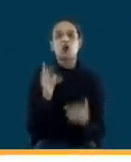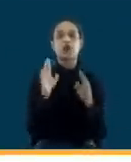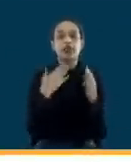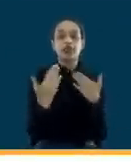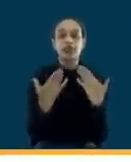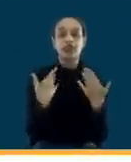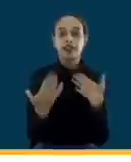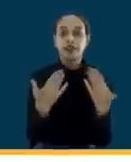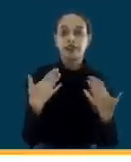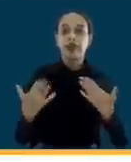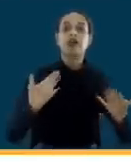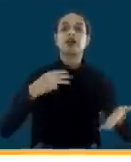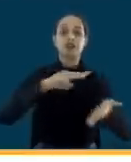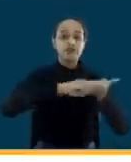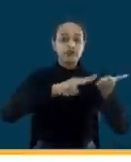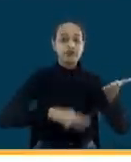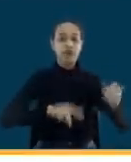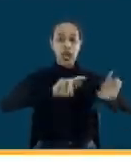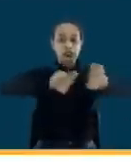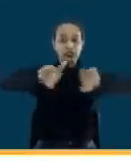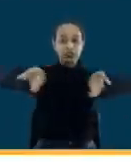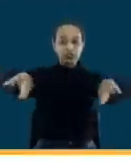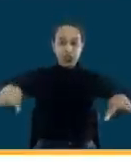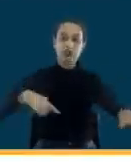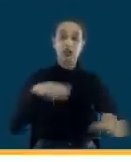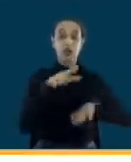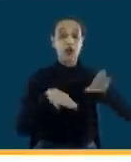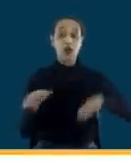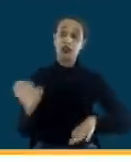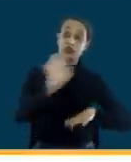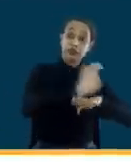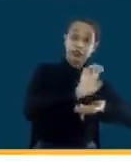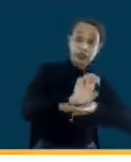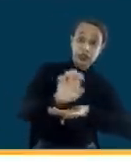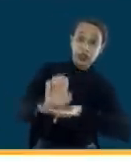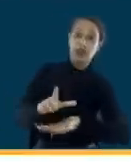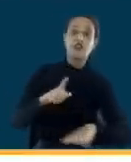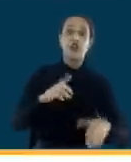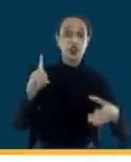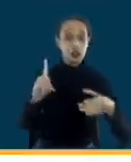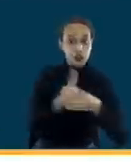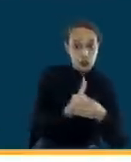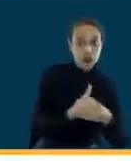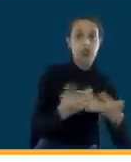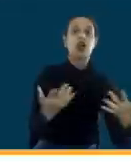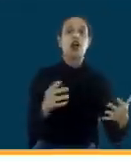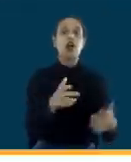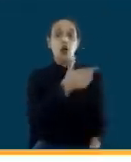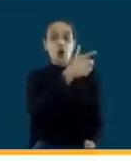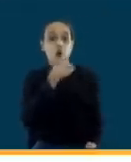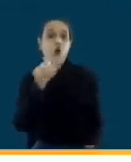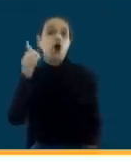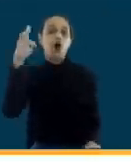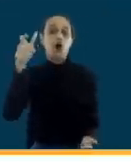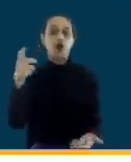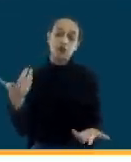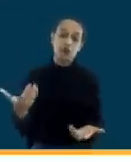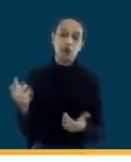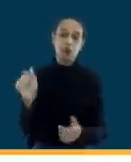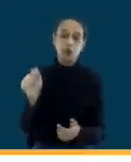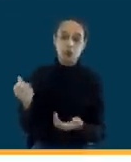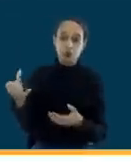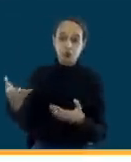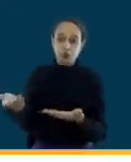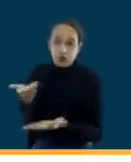com metodologias diferentes. Então, alguns estados fazem por região de integração, outros estados fazem por associações de